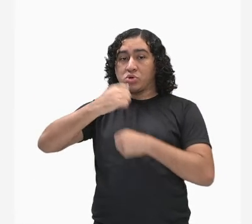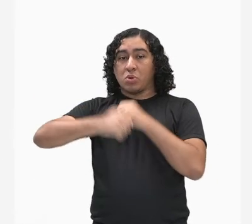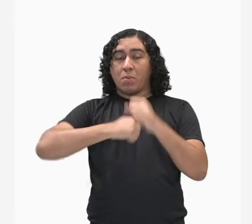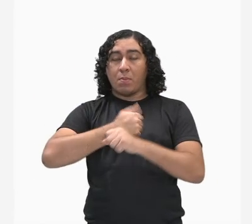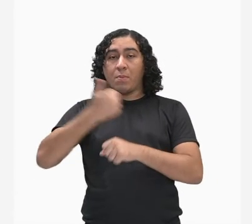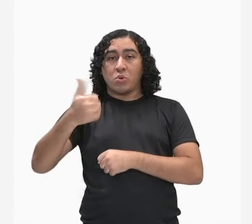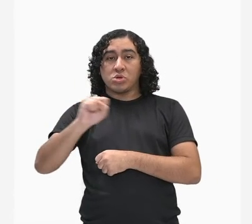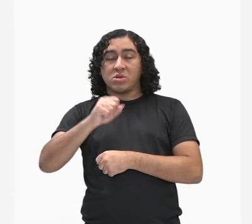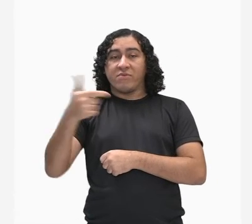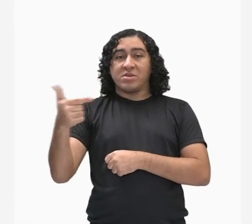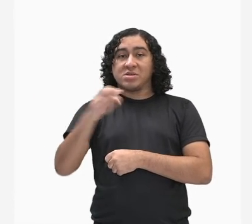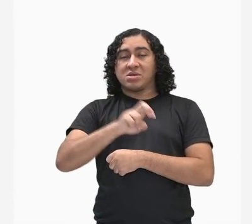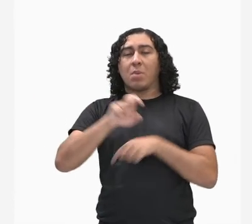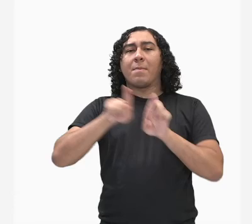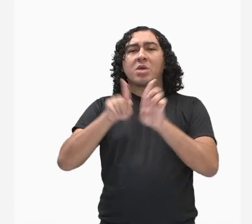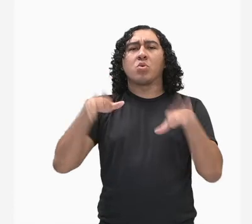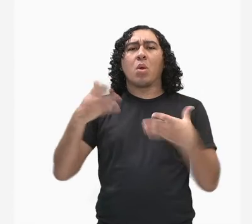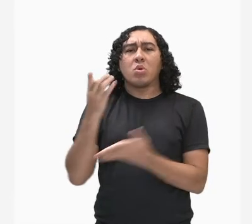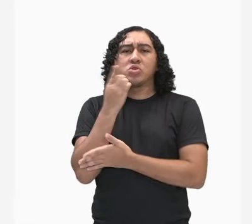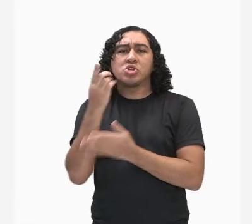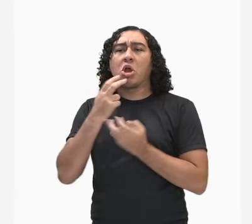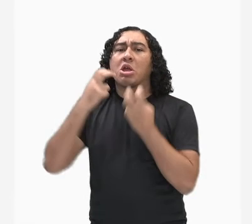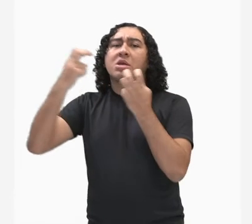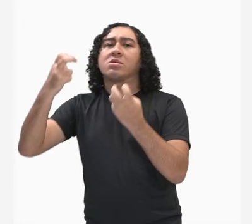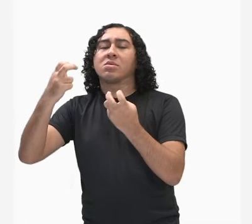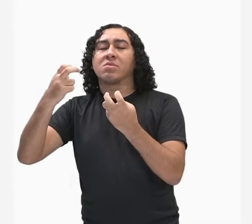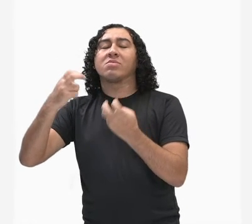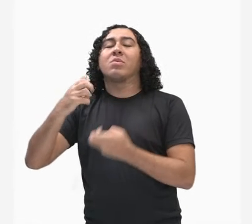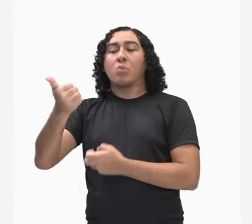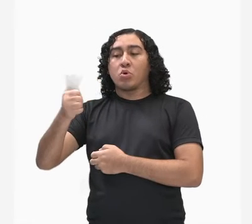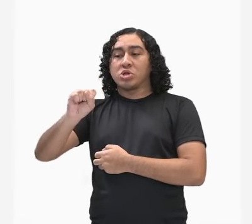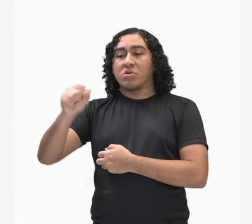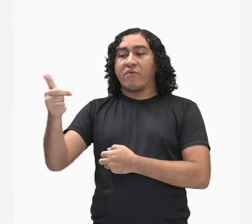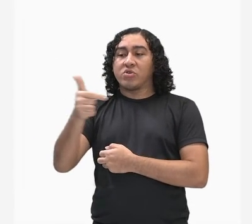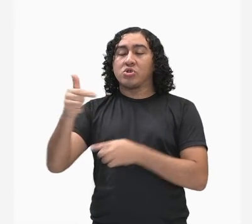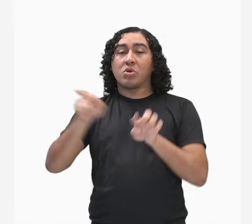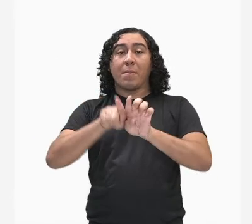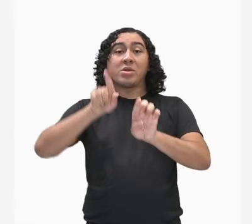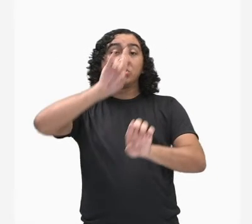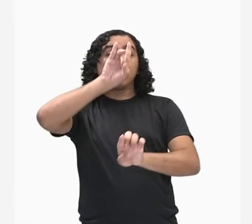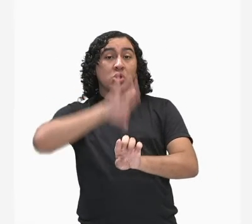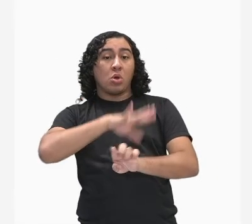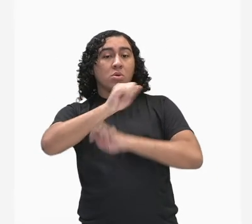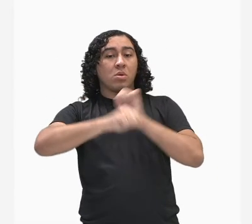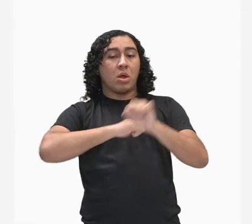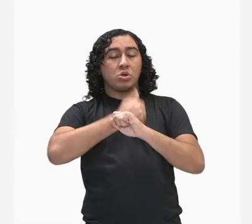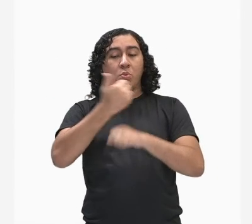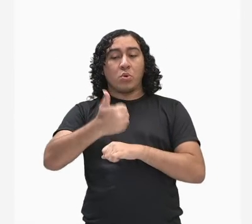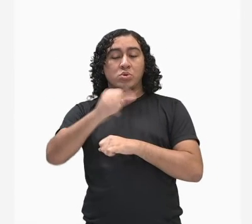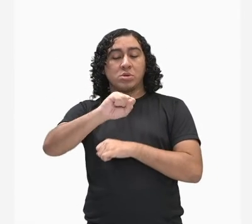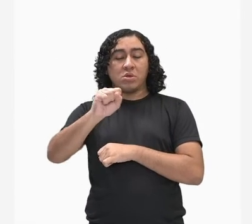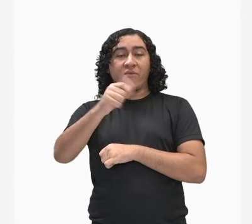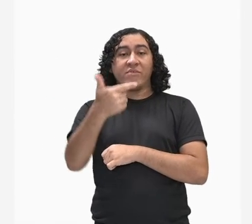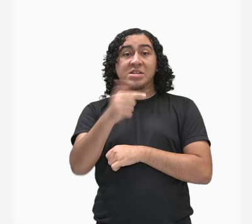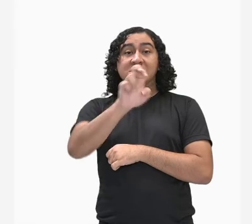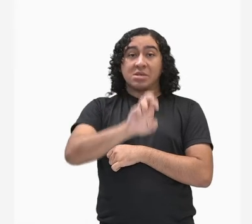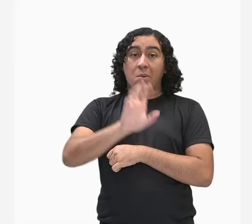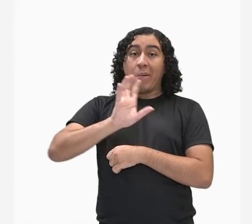independência? Em 1822. Né? Então, só em 1825 com o Tratado de Paz e